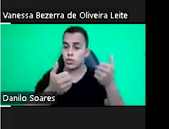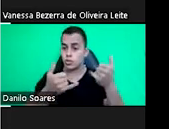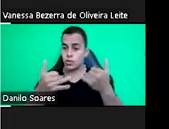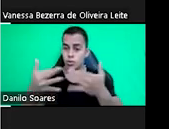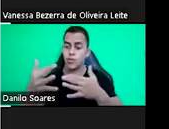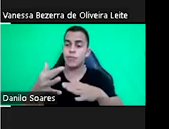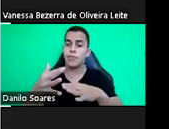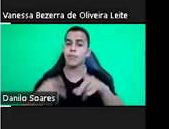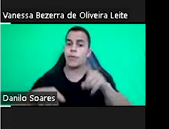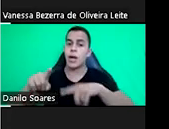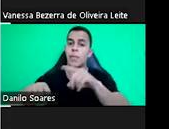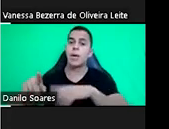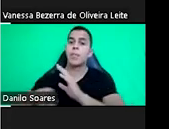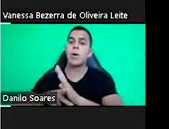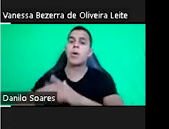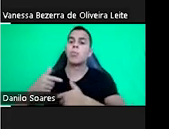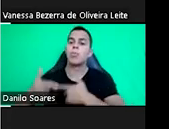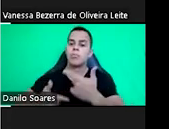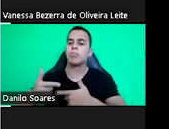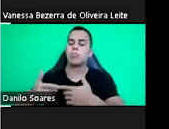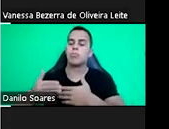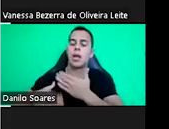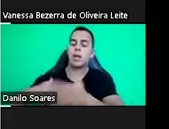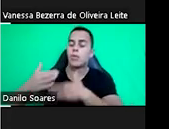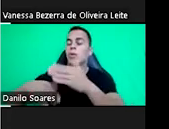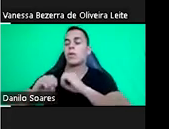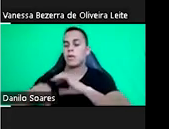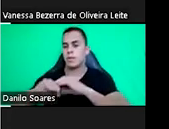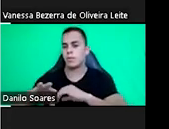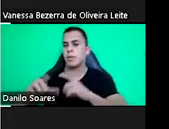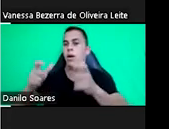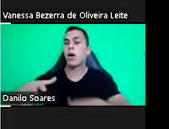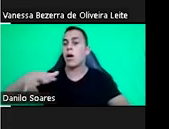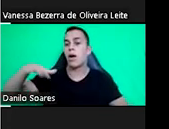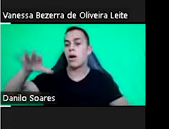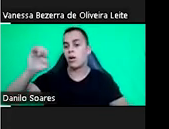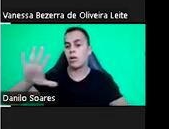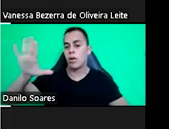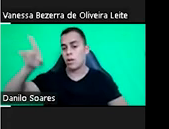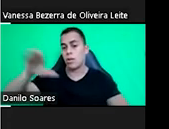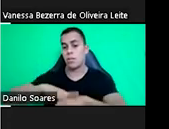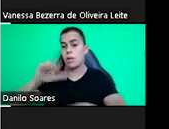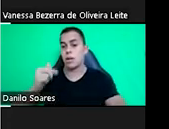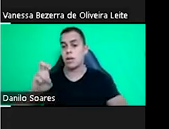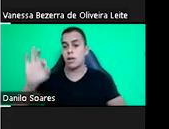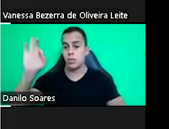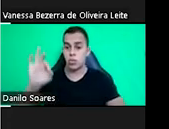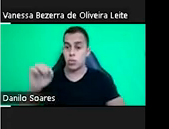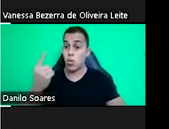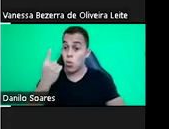variabilidade no rendimento educacional em amostras europeias. Ele já passa de 15%. Então, uma